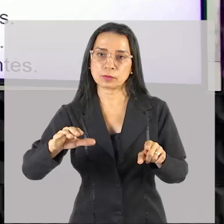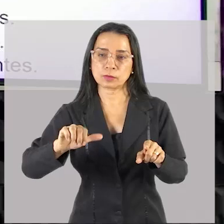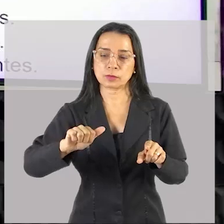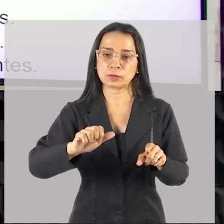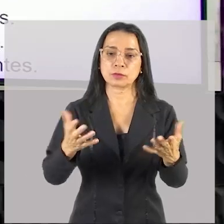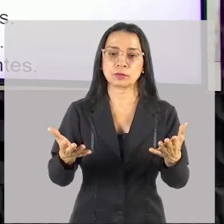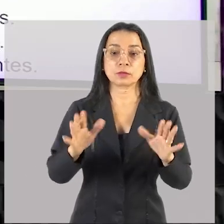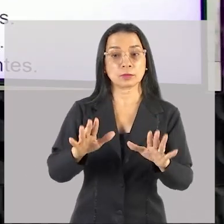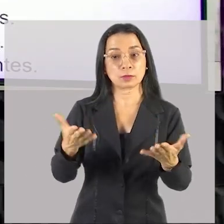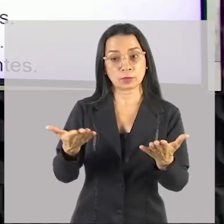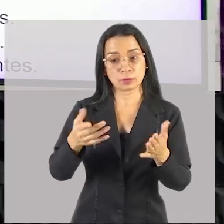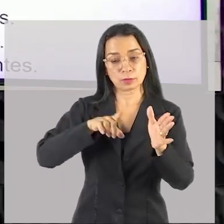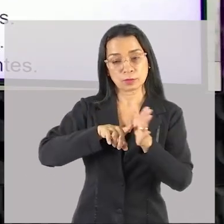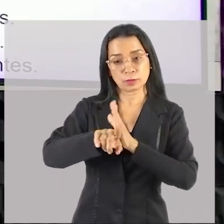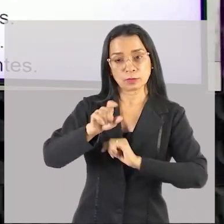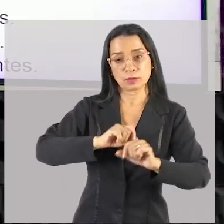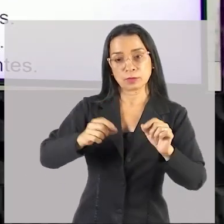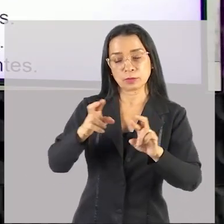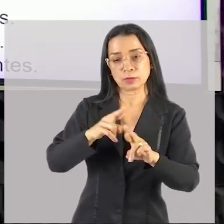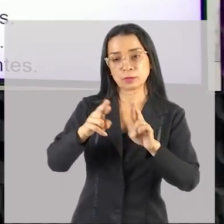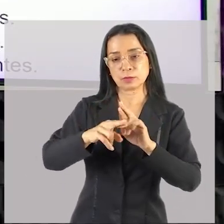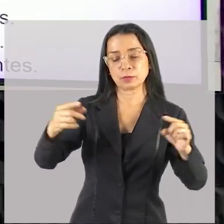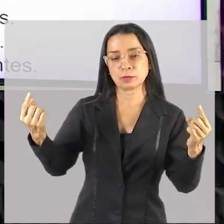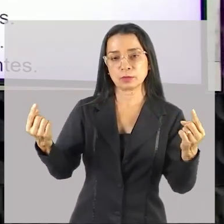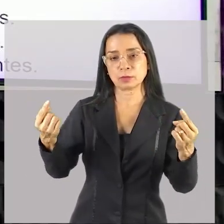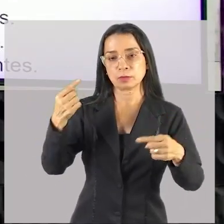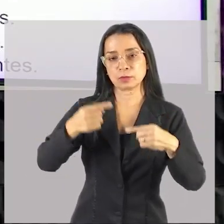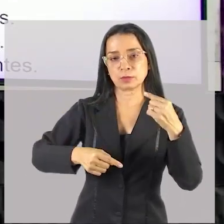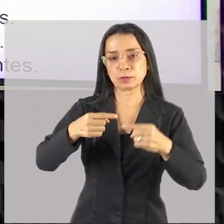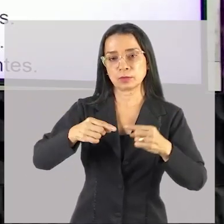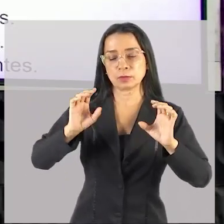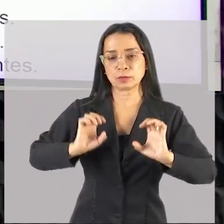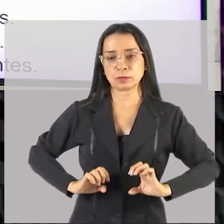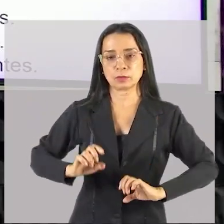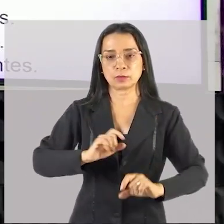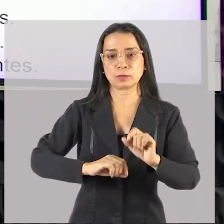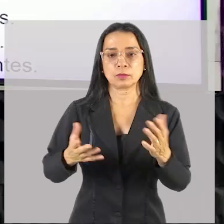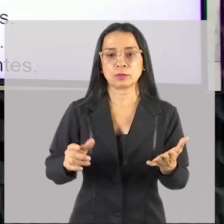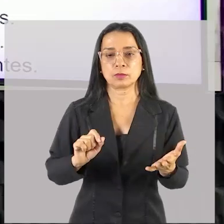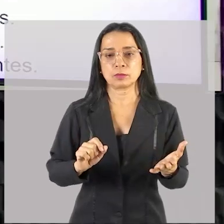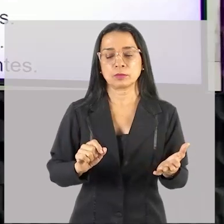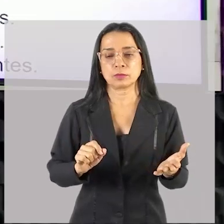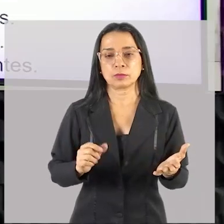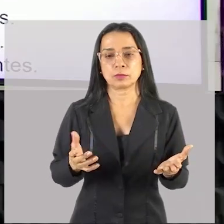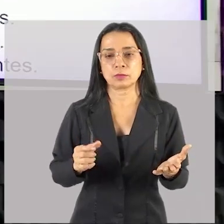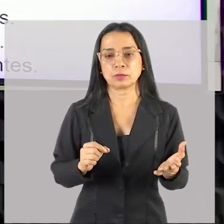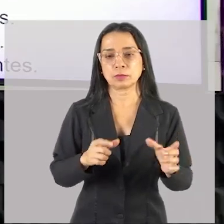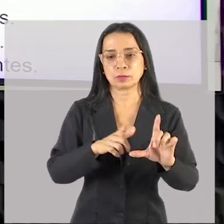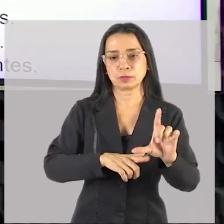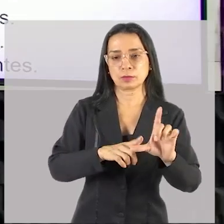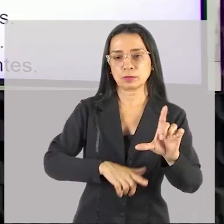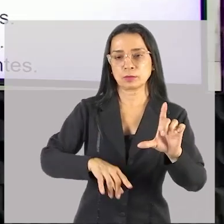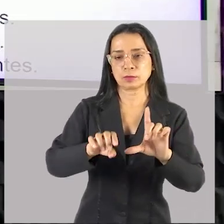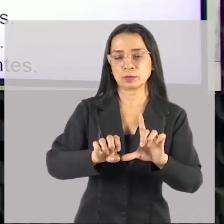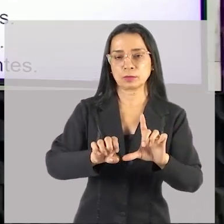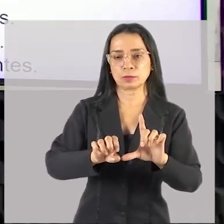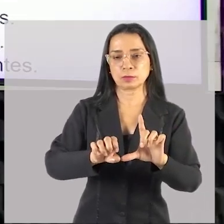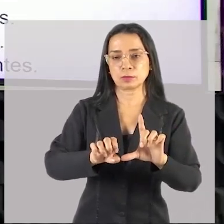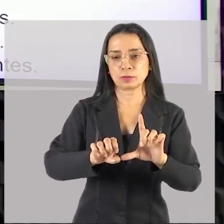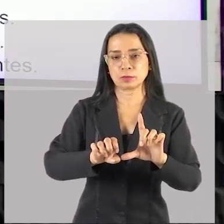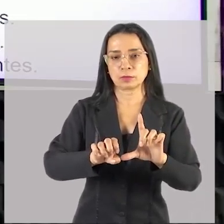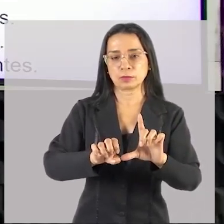política, né, política coletiva, a felicidade e os elementos que a acompanhem, né? Então, a virtude e os interesses públicos, né? É isso que